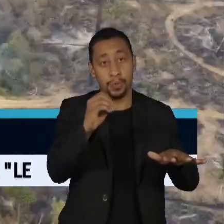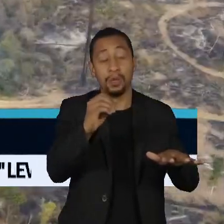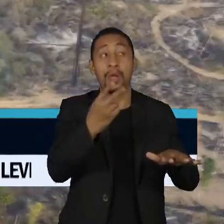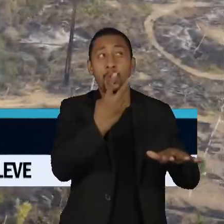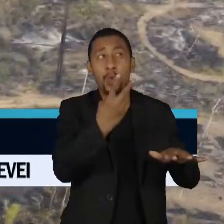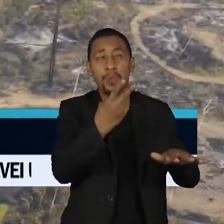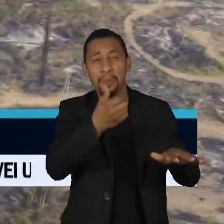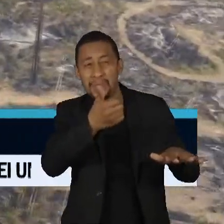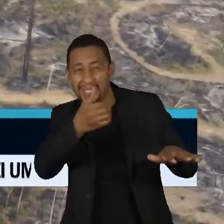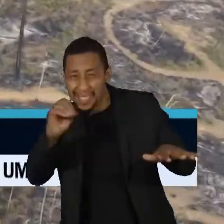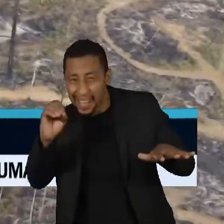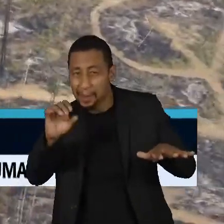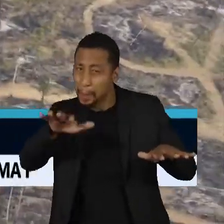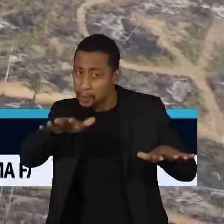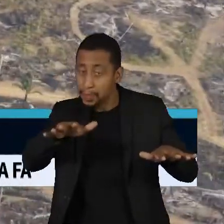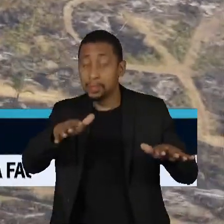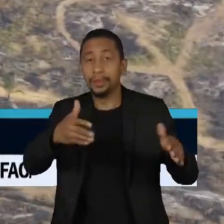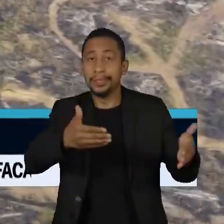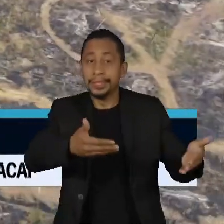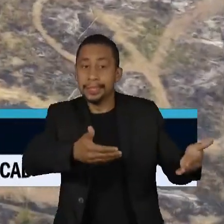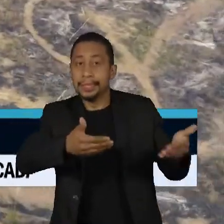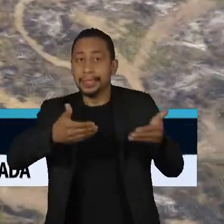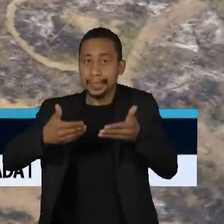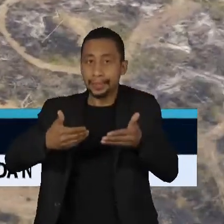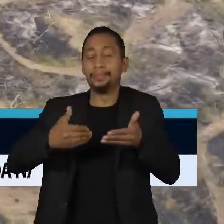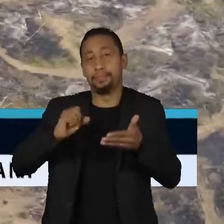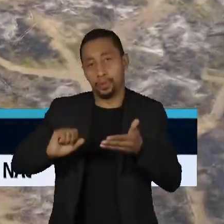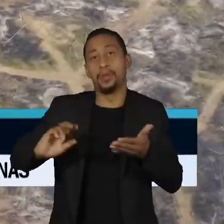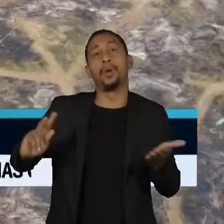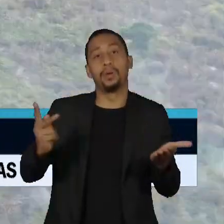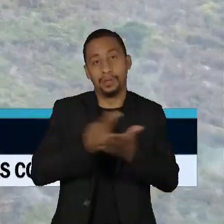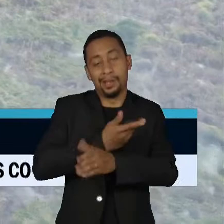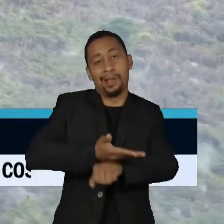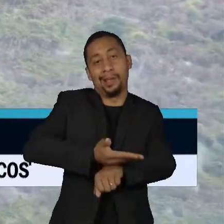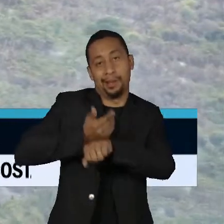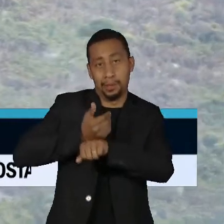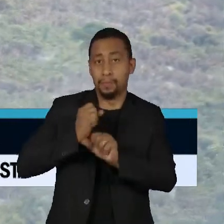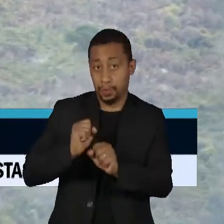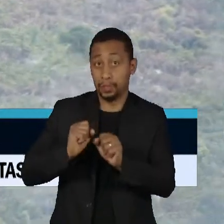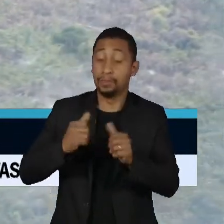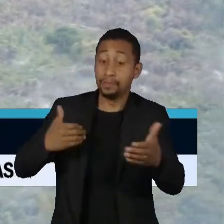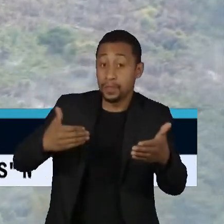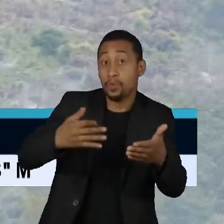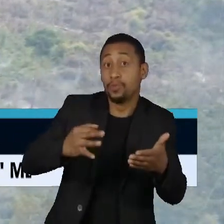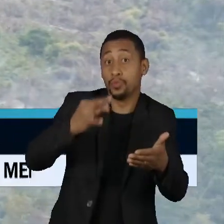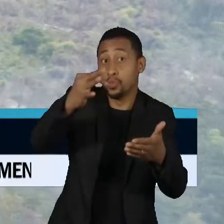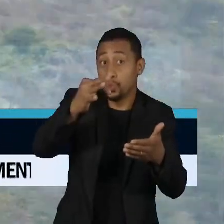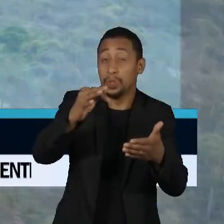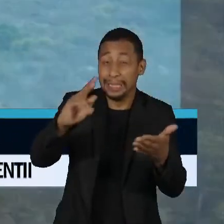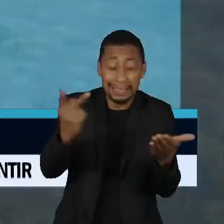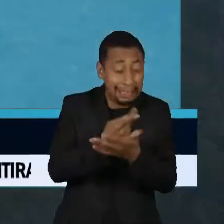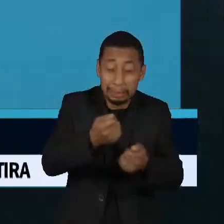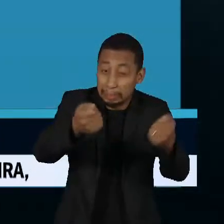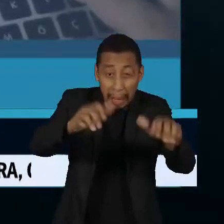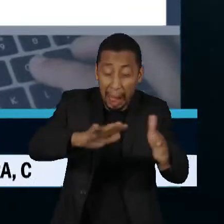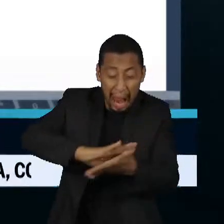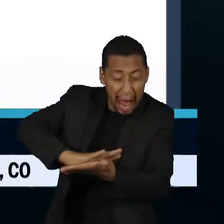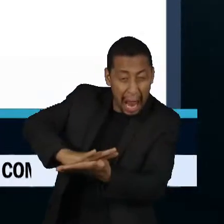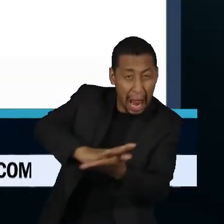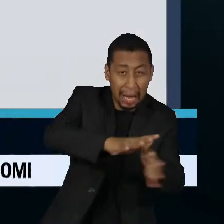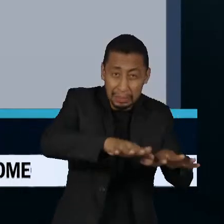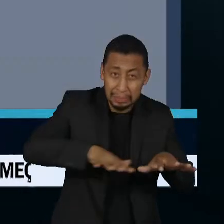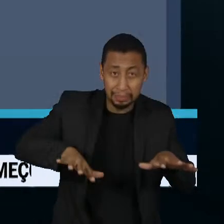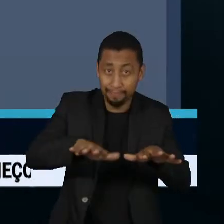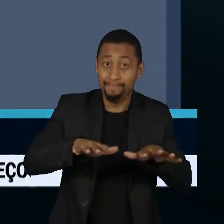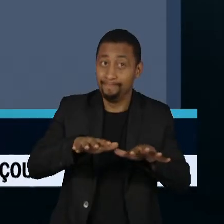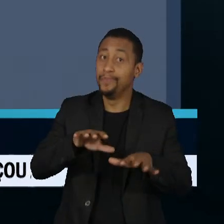do previsto. A chance disso se tornar uma realidade no futuro próximo é de 40% a 80%. É o que mostra este